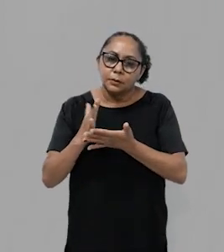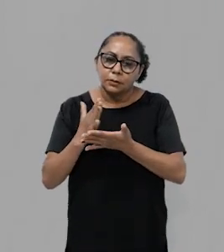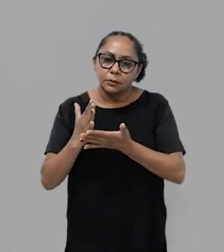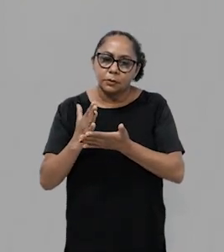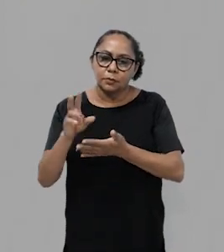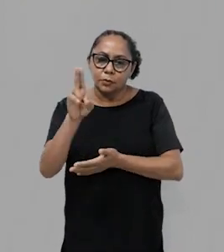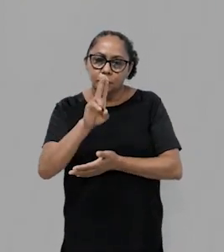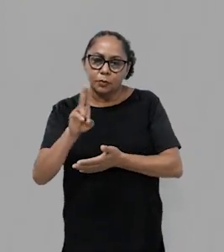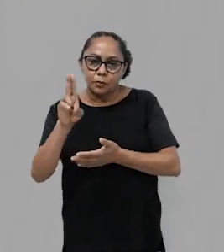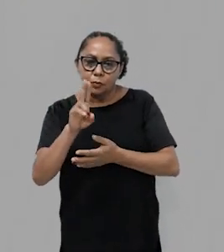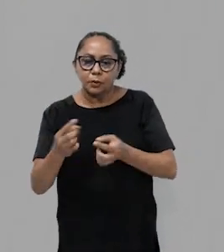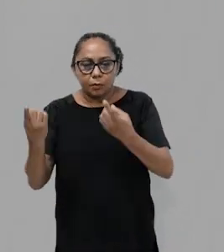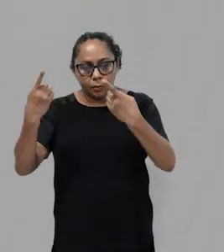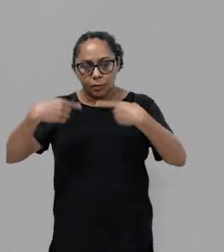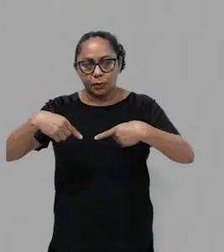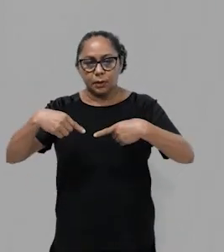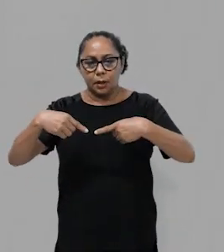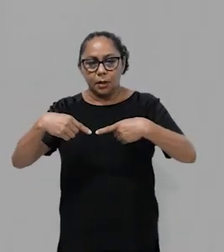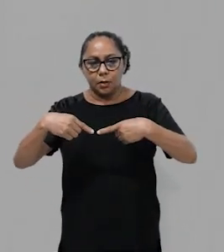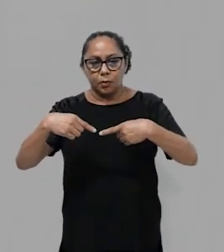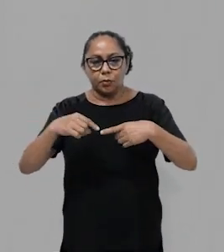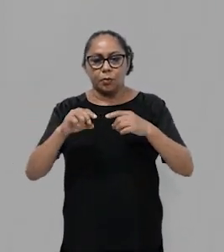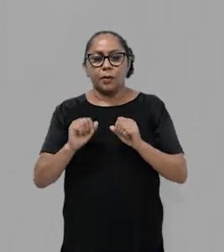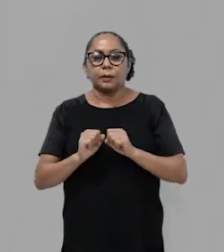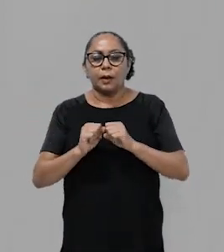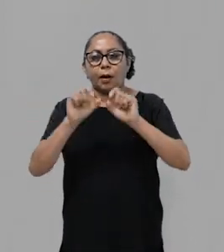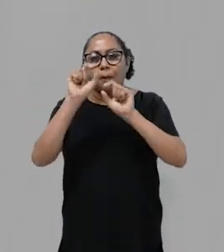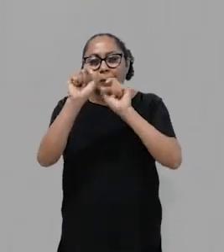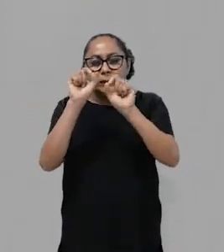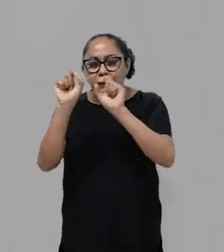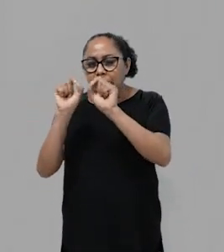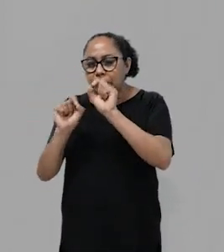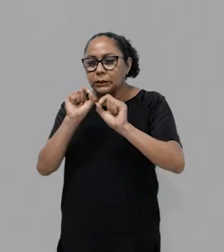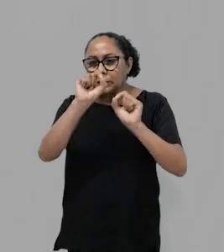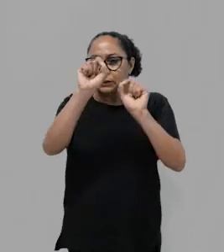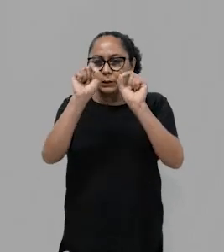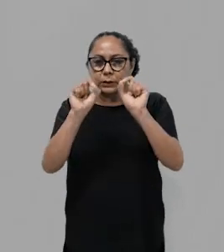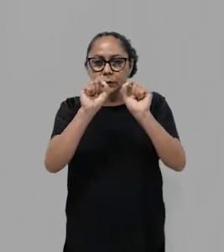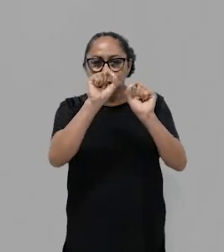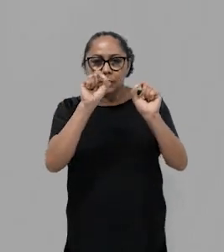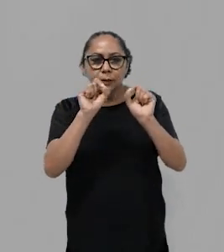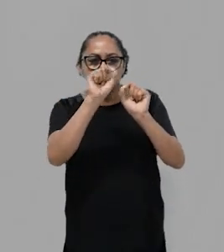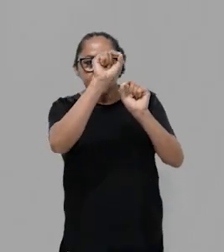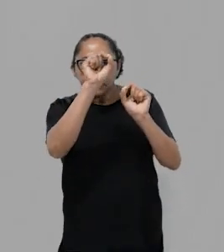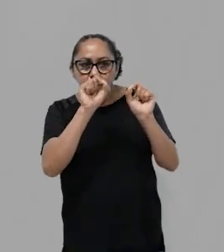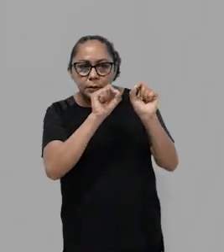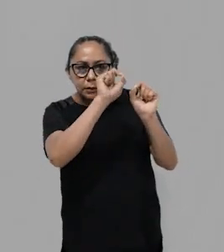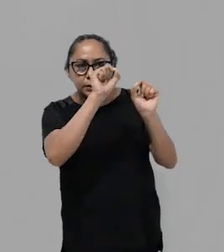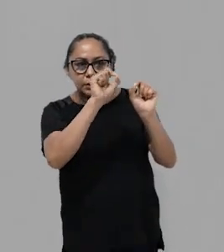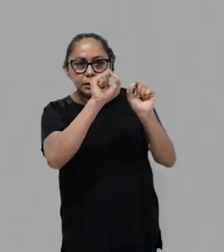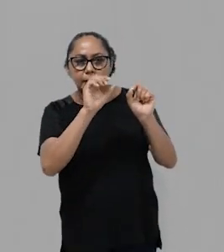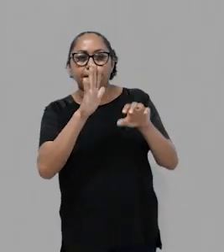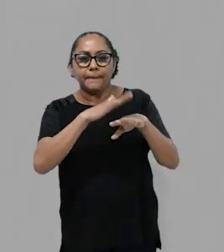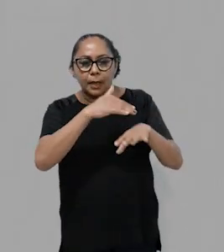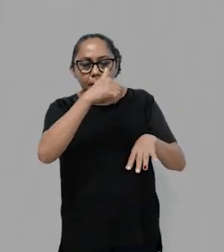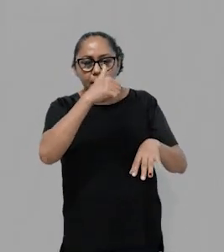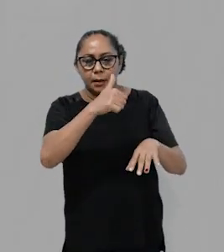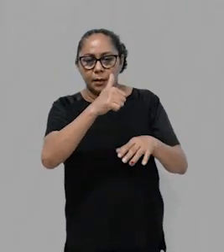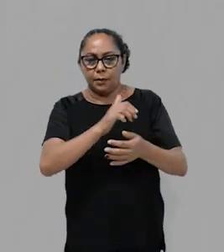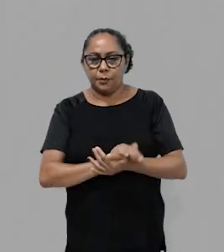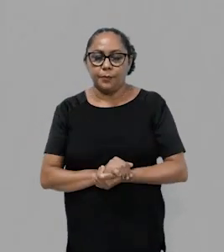nitidez, ele vai pelo oposto. Quanto mais fragmentado, mais granulado, mais pontilhista ficar, melhor. Uma outra obra